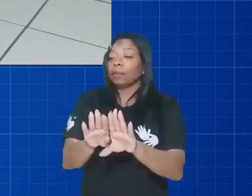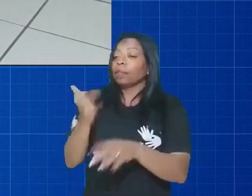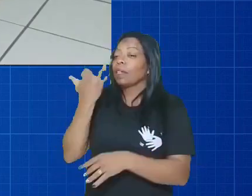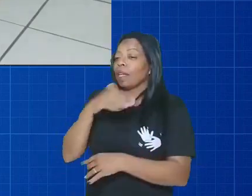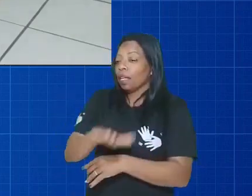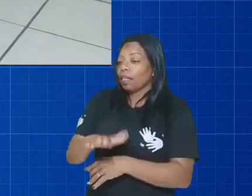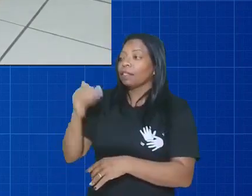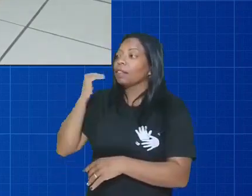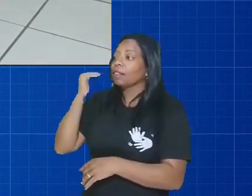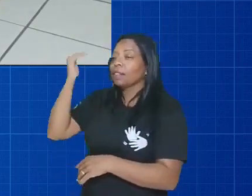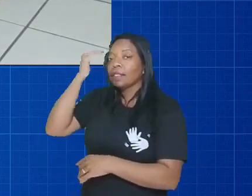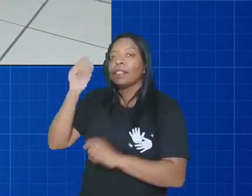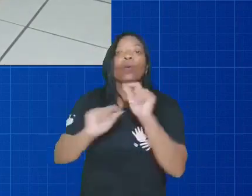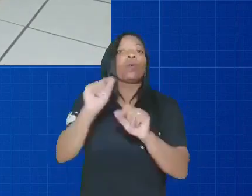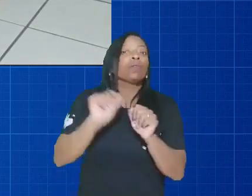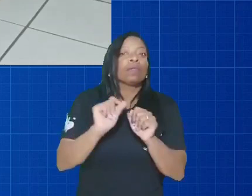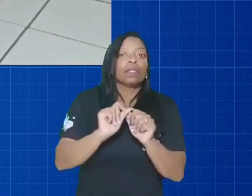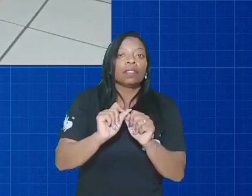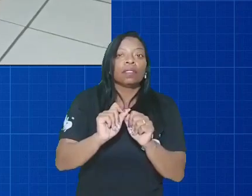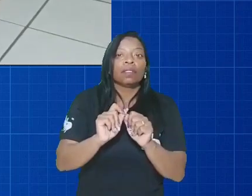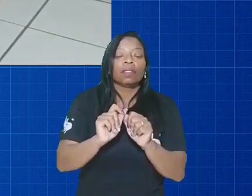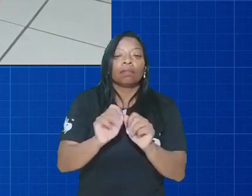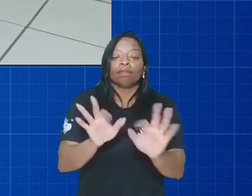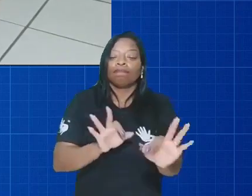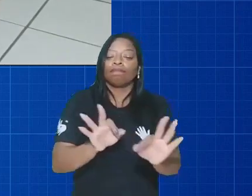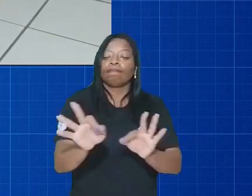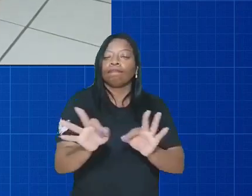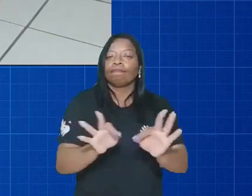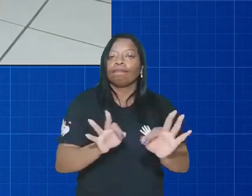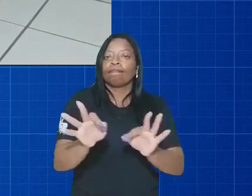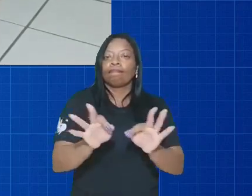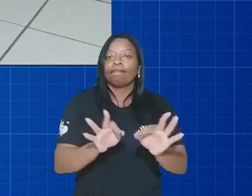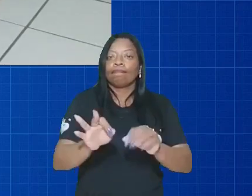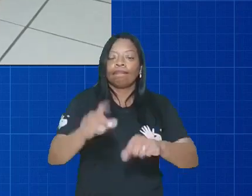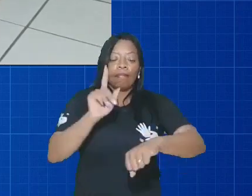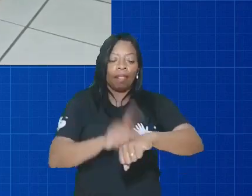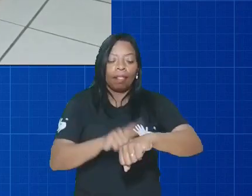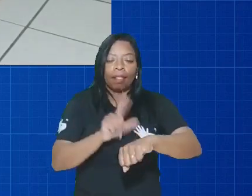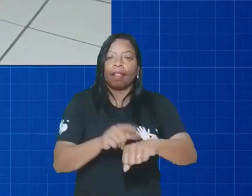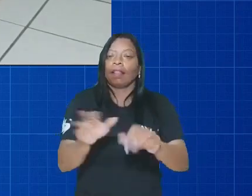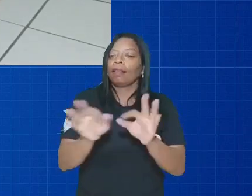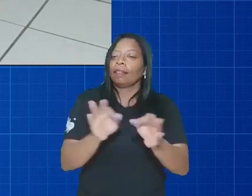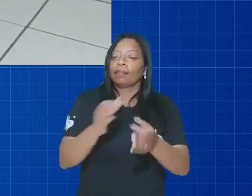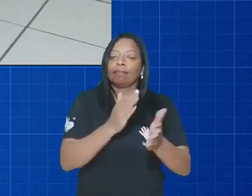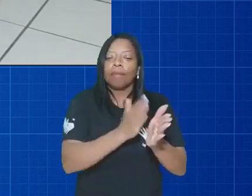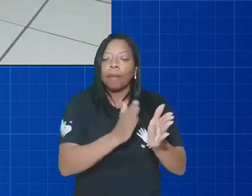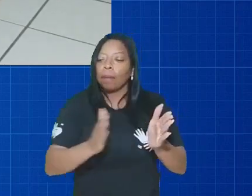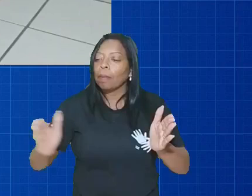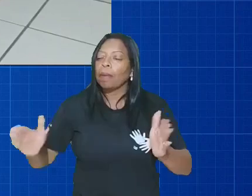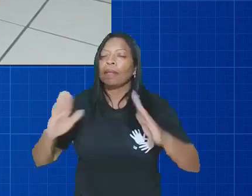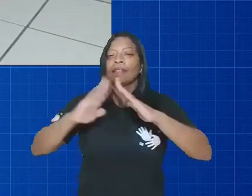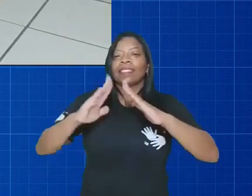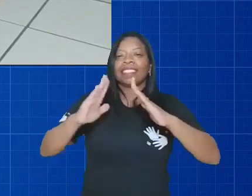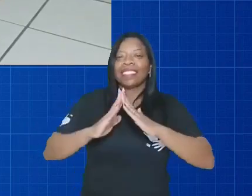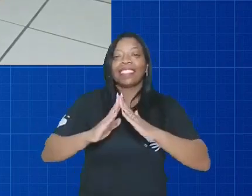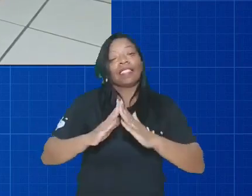organizar essa rotina de casa. Eu sei que a gente precisa trabalhar, nós precisamos de dinheiro para viver, quem não